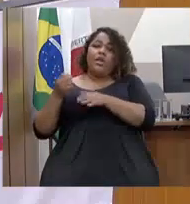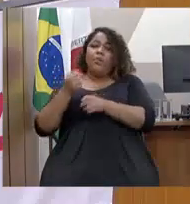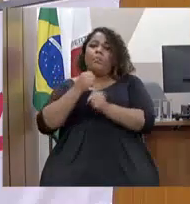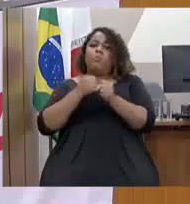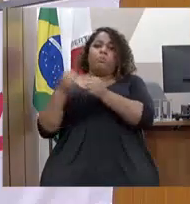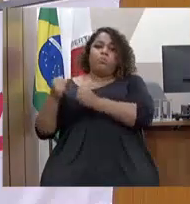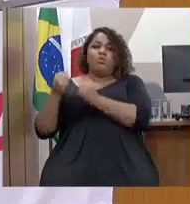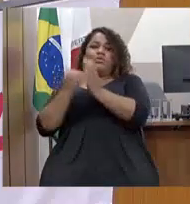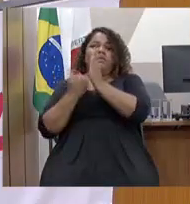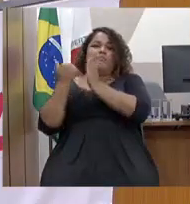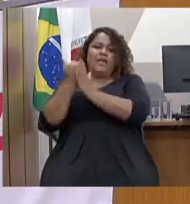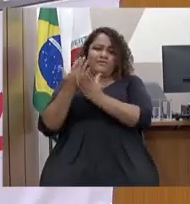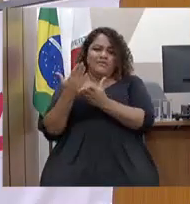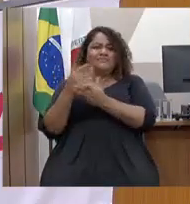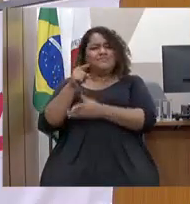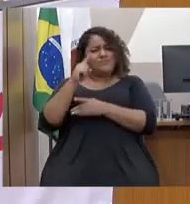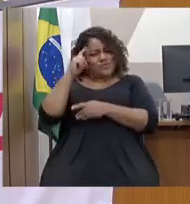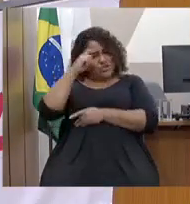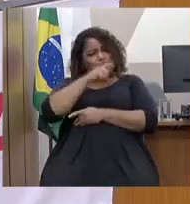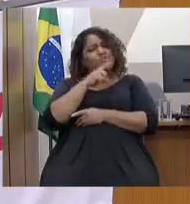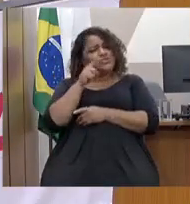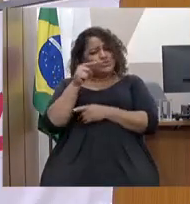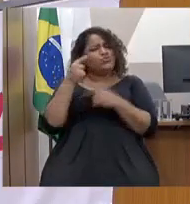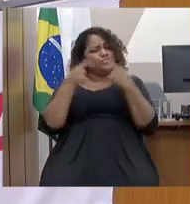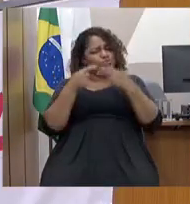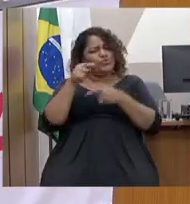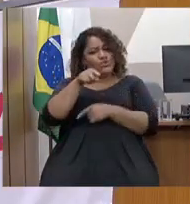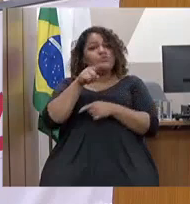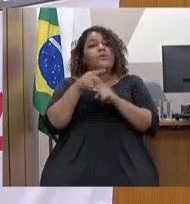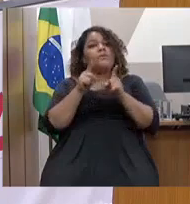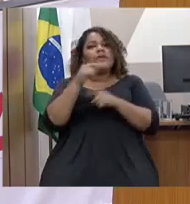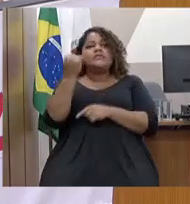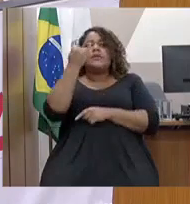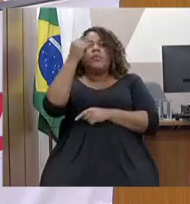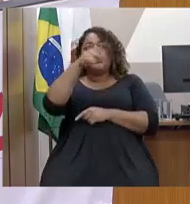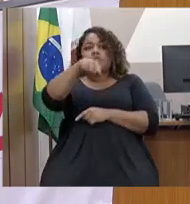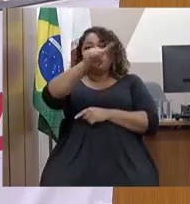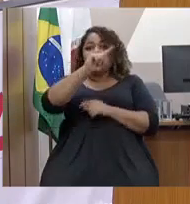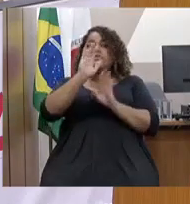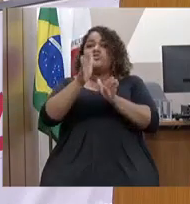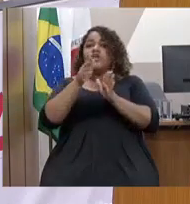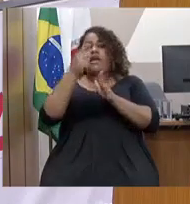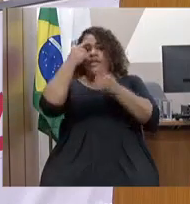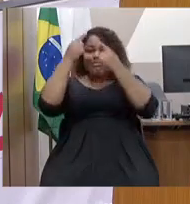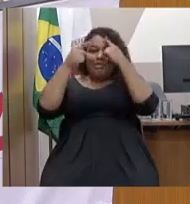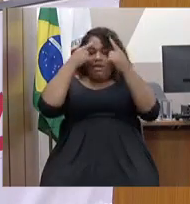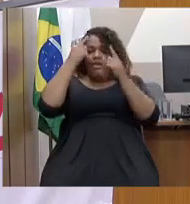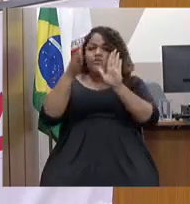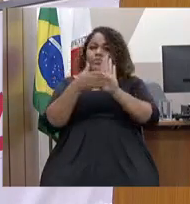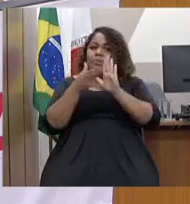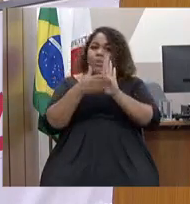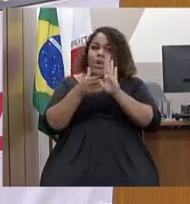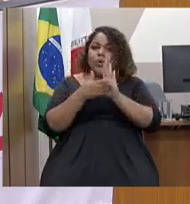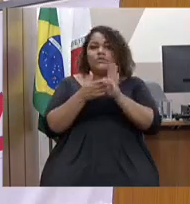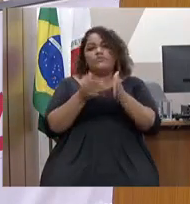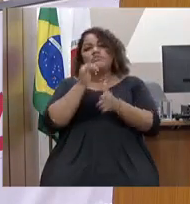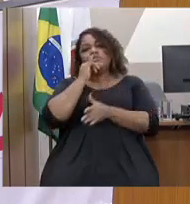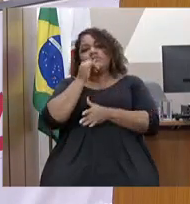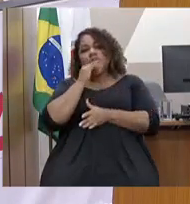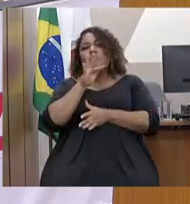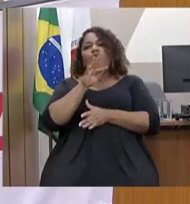discutir Mas eu achei muito importante que alguns de vocês trouxeram já ideias propostas como por exemplo participar de um fórum